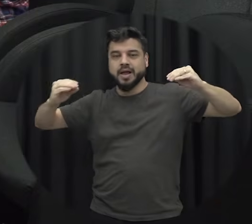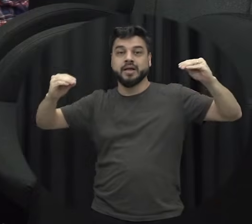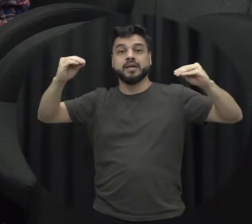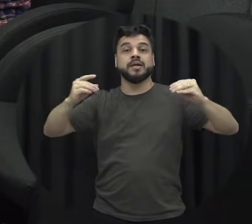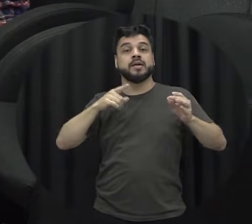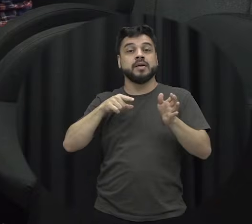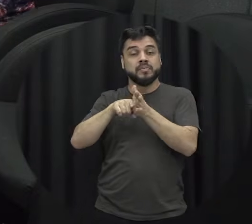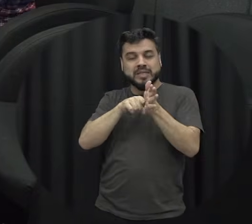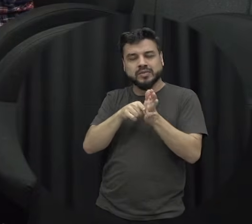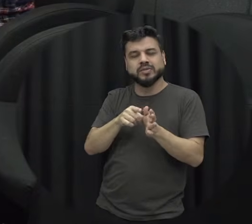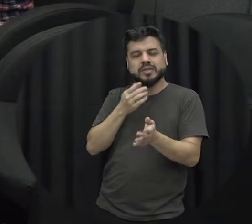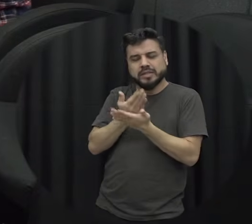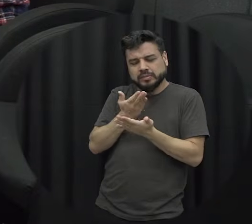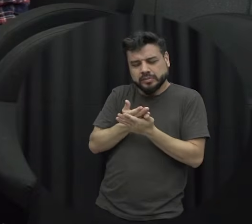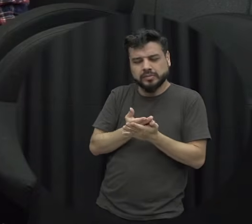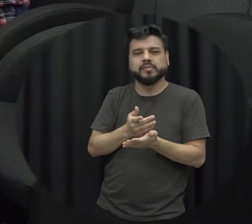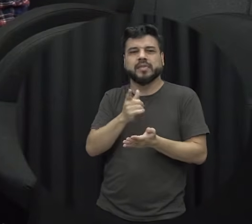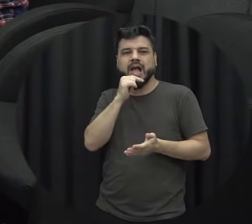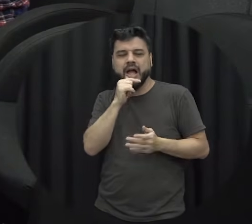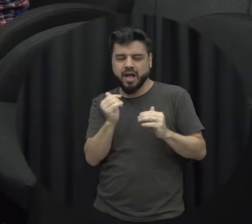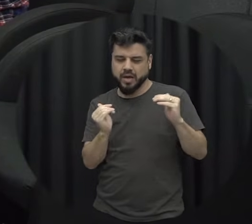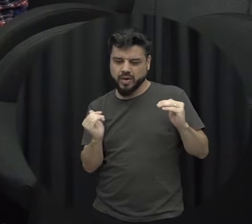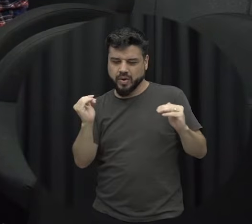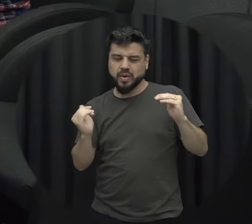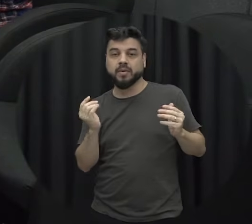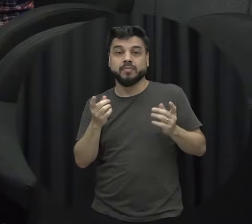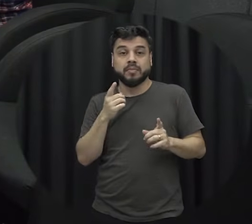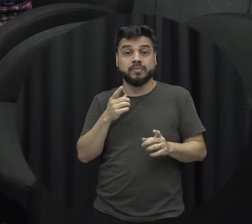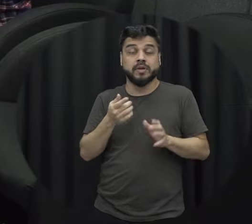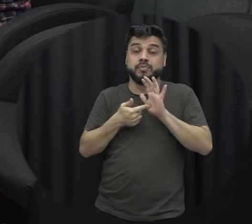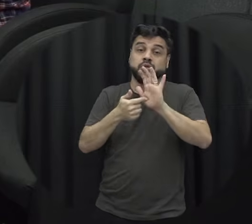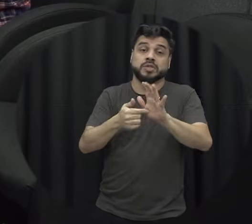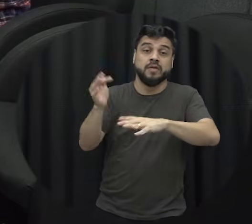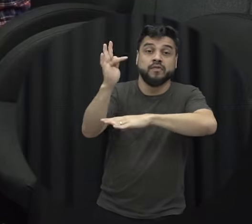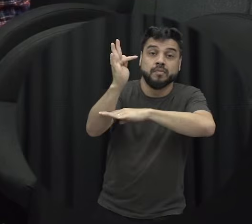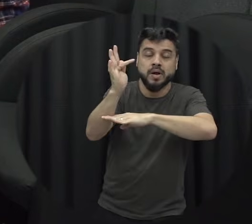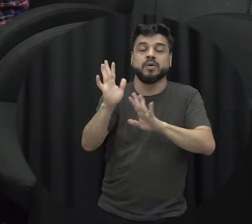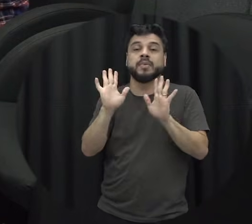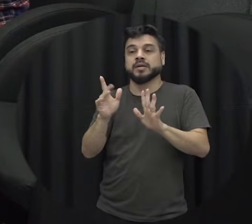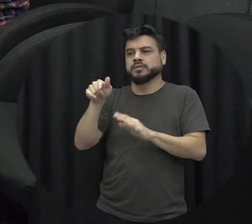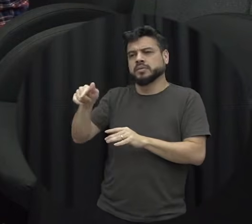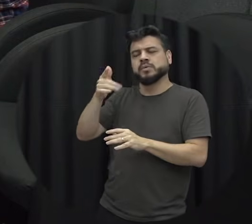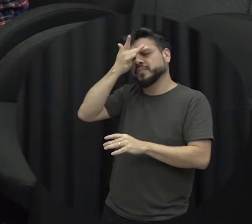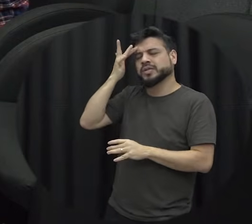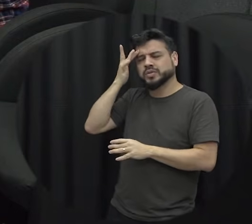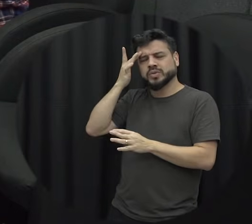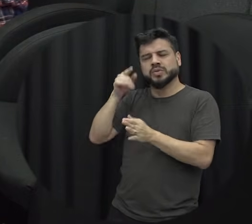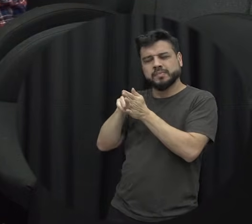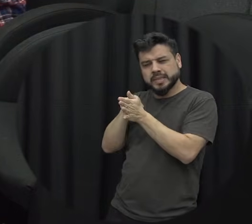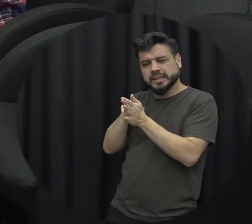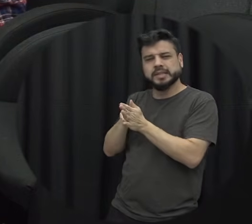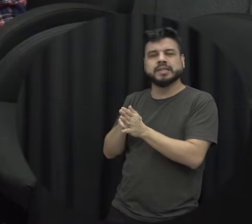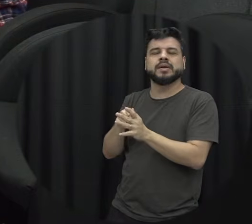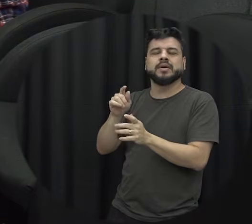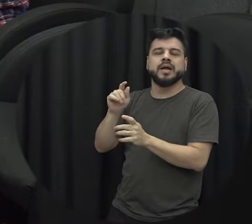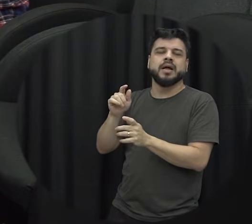estuda fluidos aí para nos explicar isso do ponto de vista formal, mas o pedreiro tem um conhecimento intuitivo ali. E o